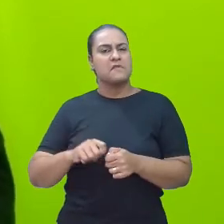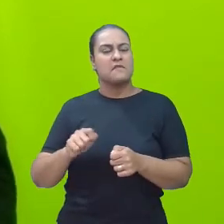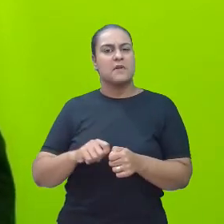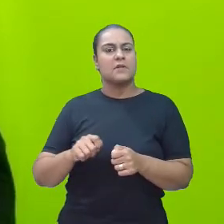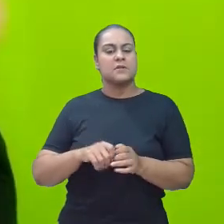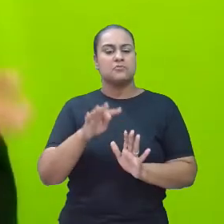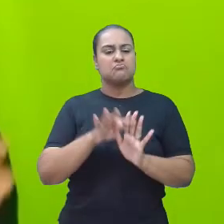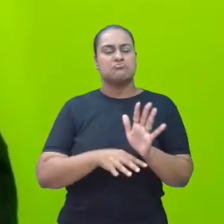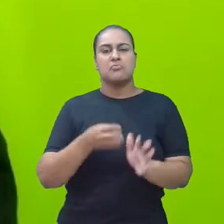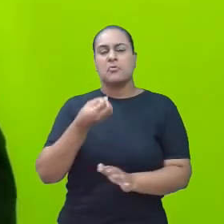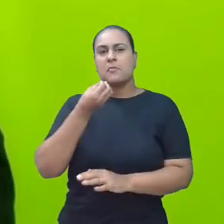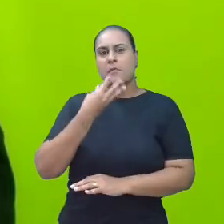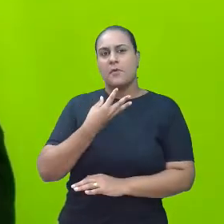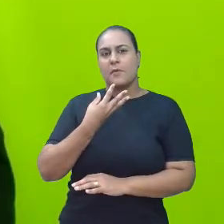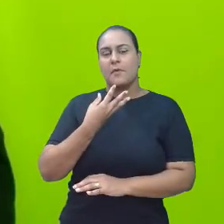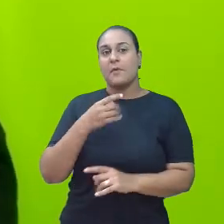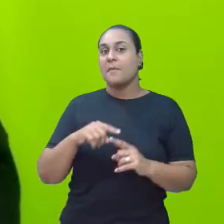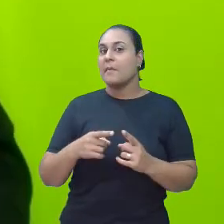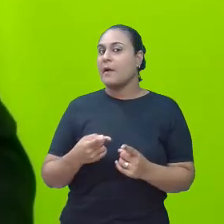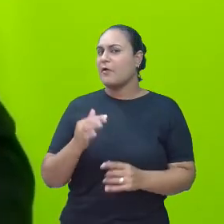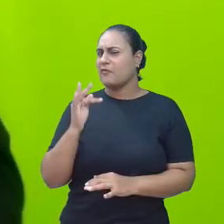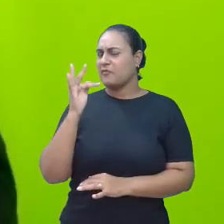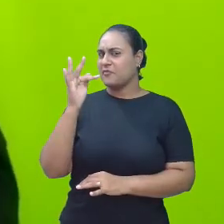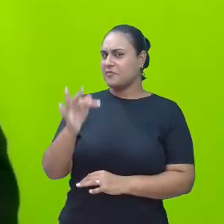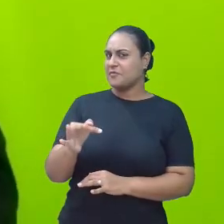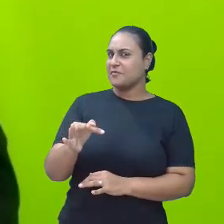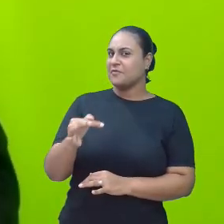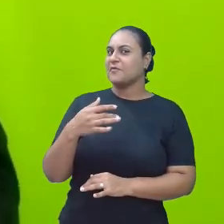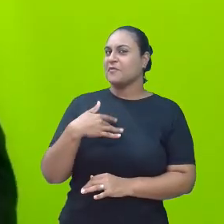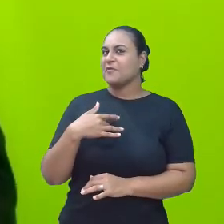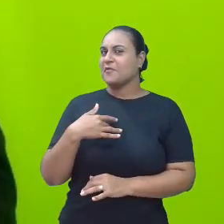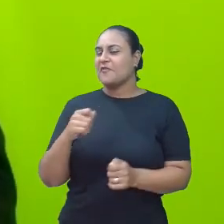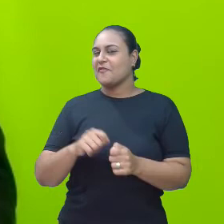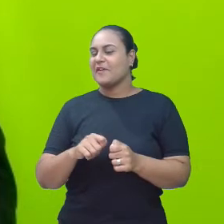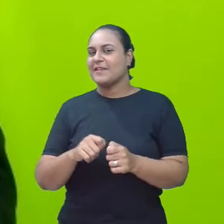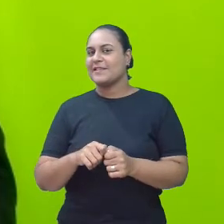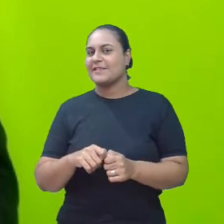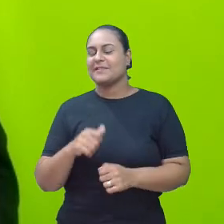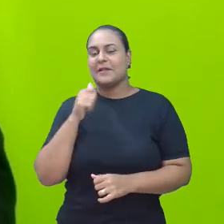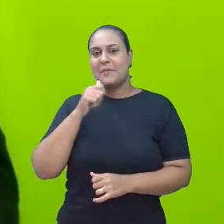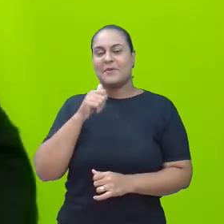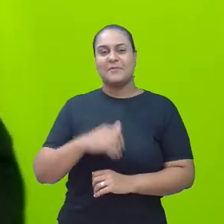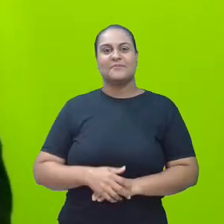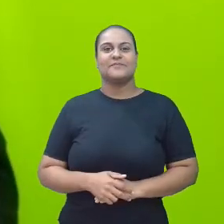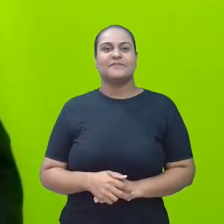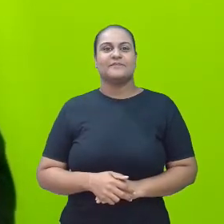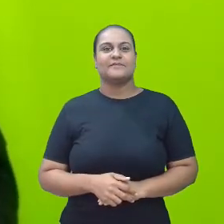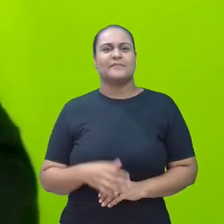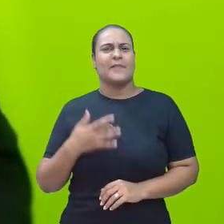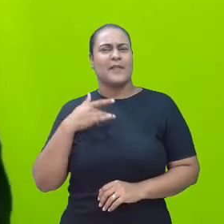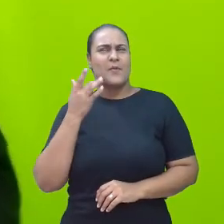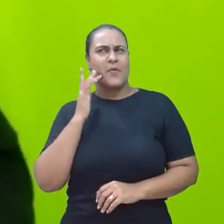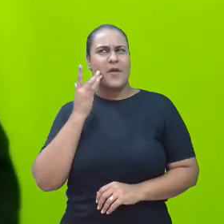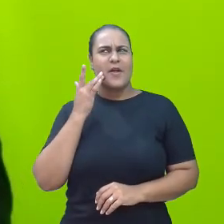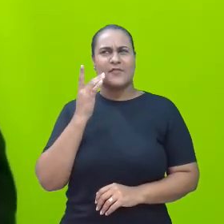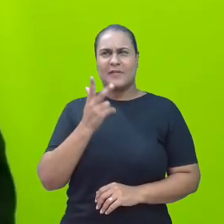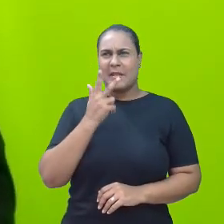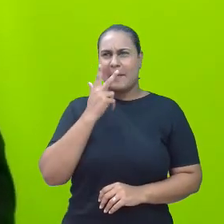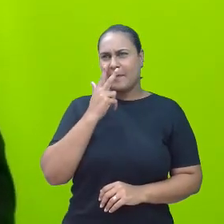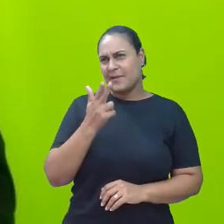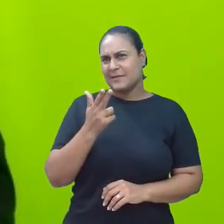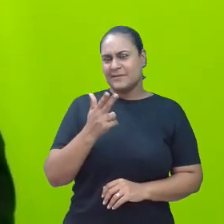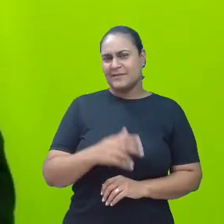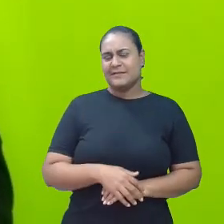bom, mas quem sabe um dia aí eu não faço uma Caterina, que eu acho que vai ser bem parecida, né? Ela tá